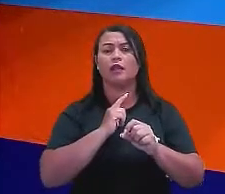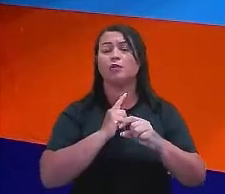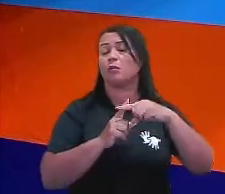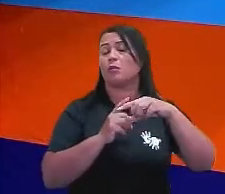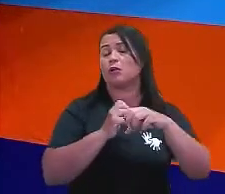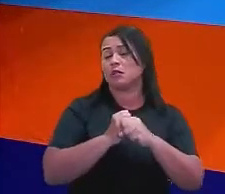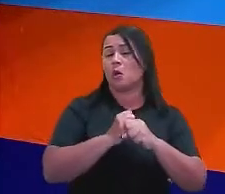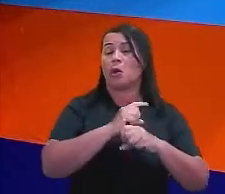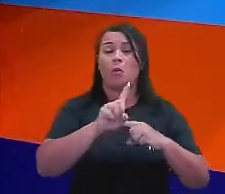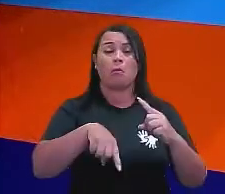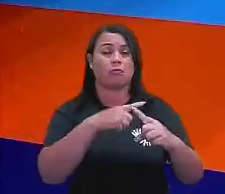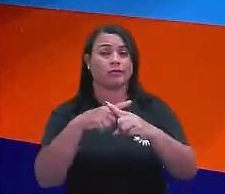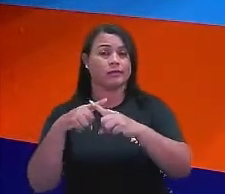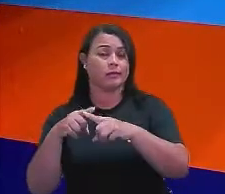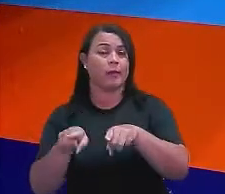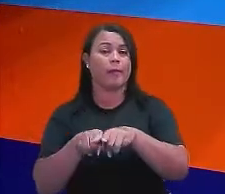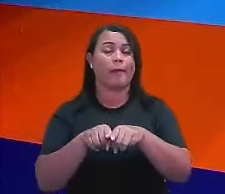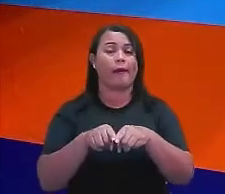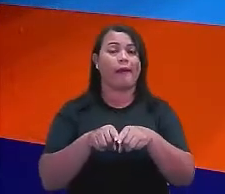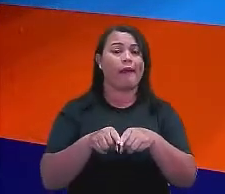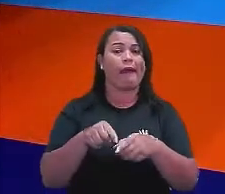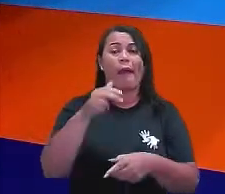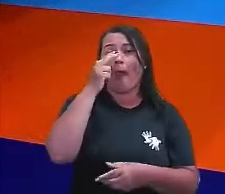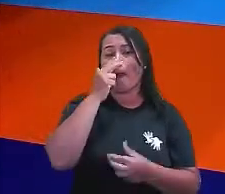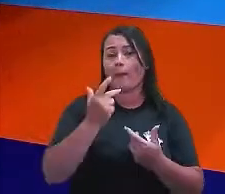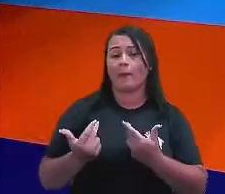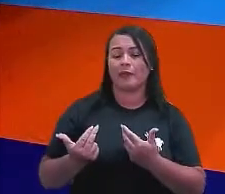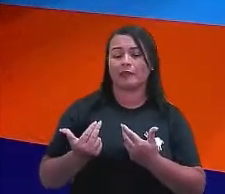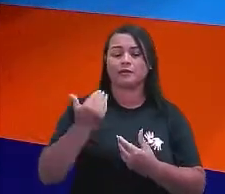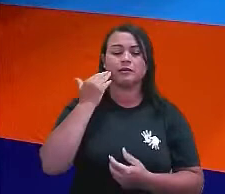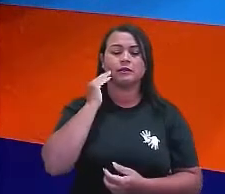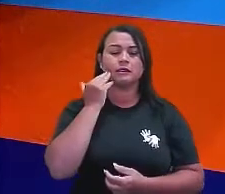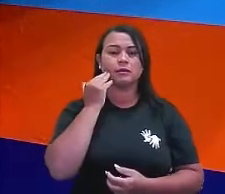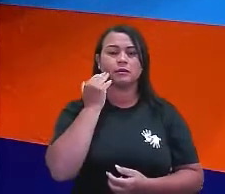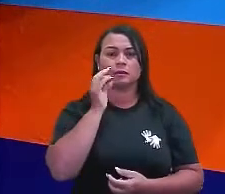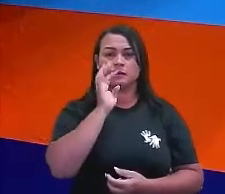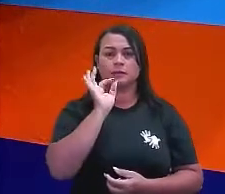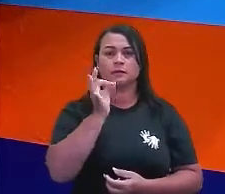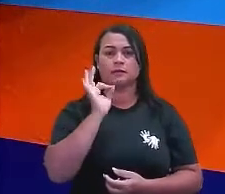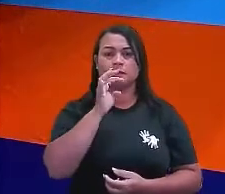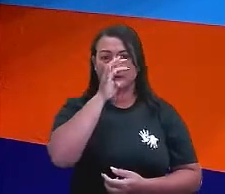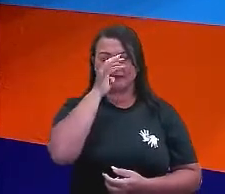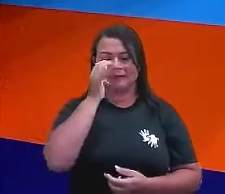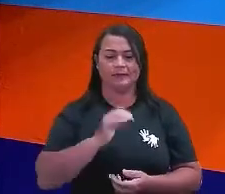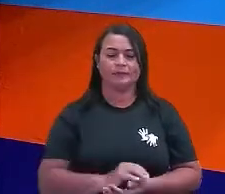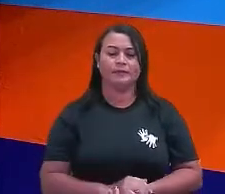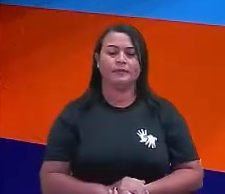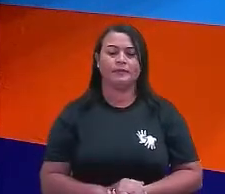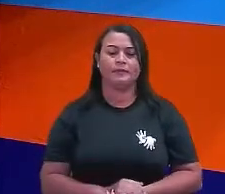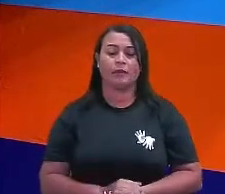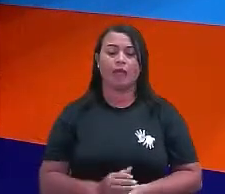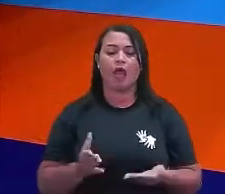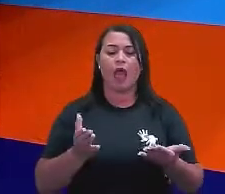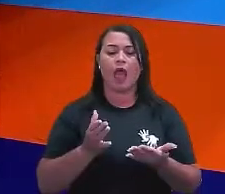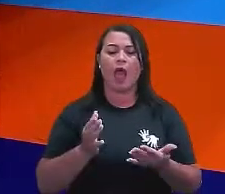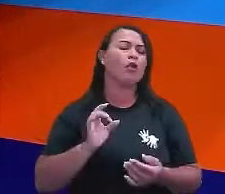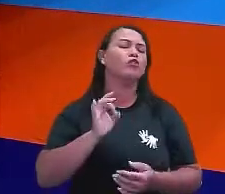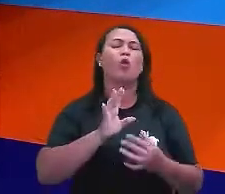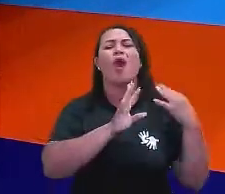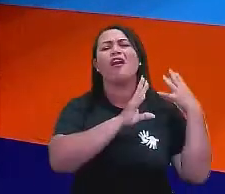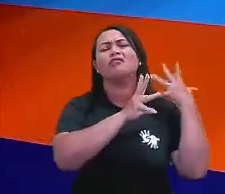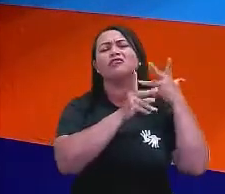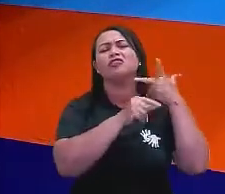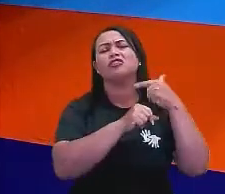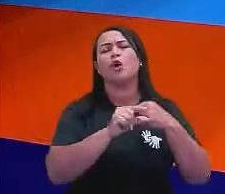que a multiplicação também dá essa ideia de somas sucessivas, tá certo? Agora a gente vai só revisar